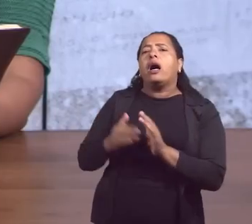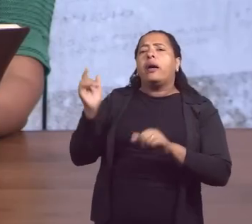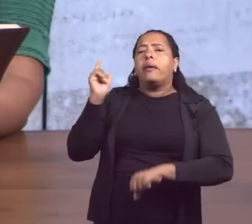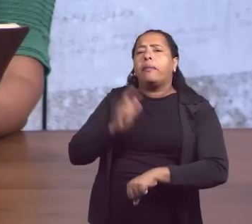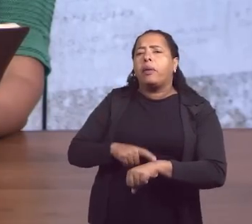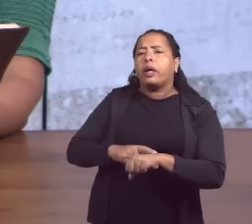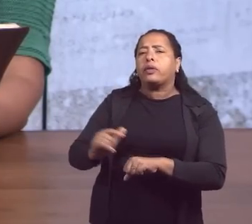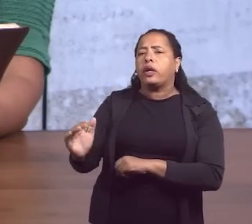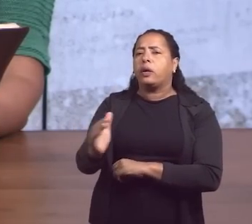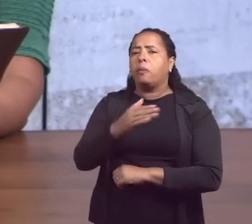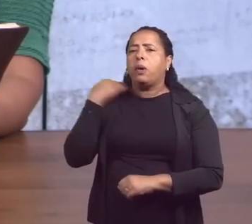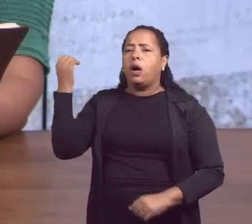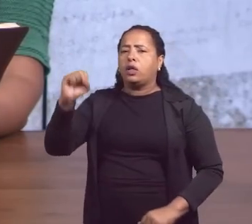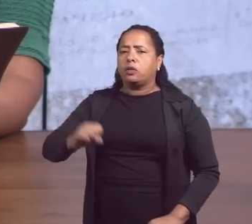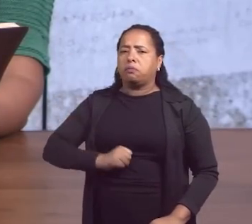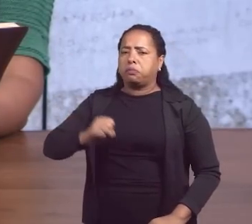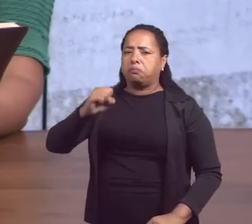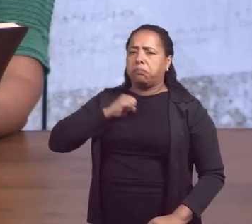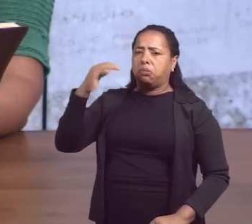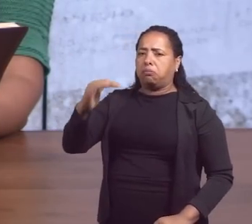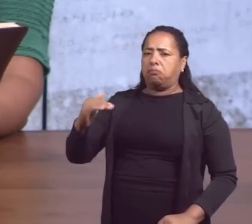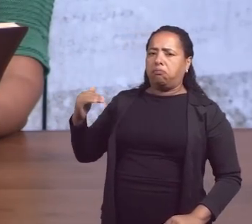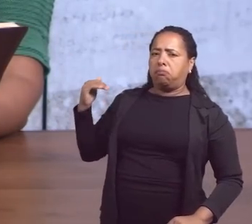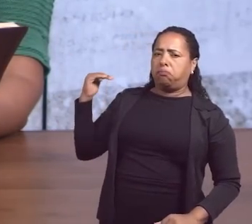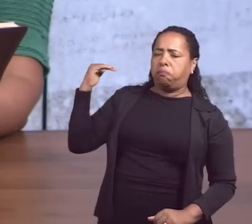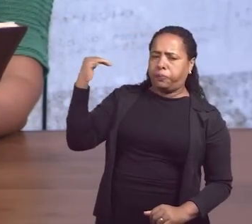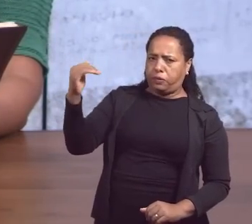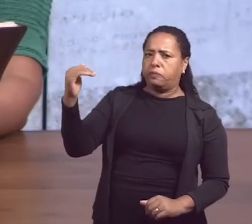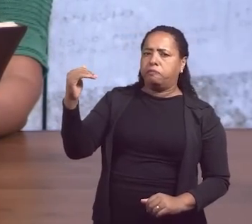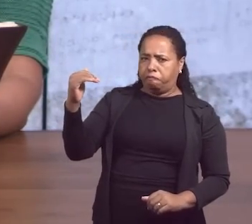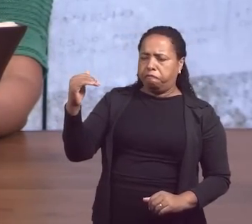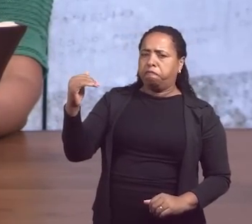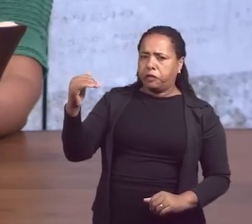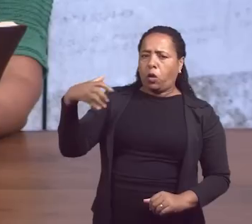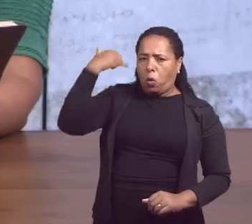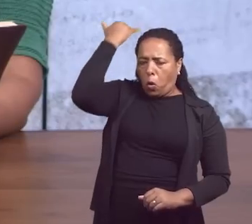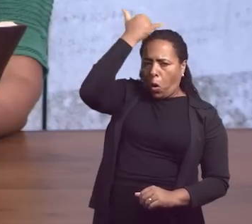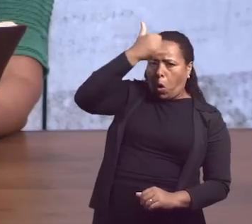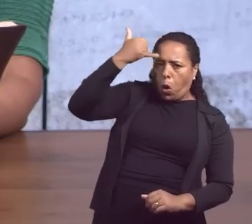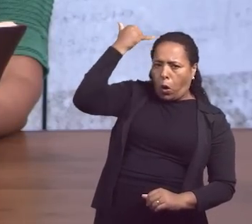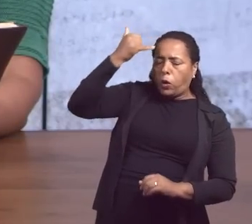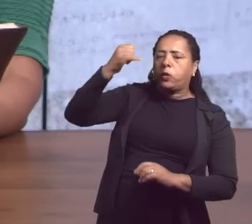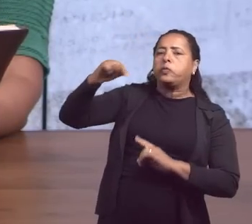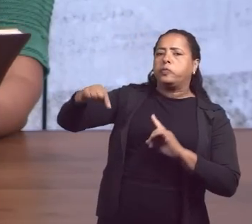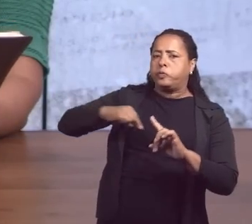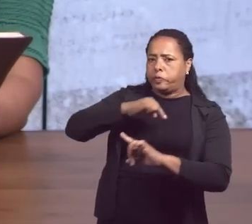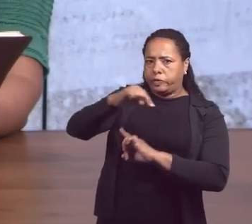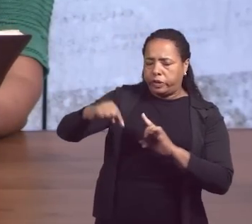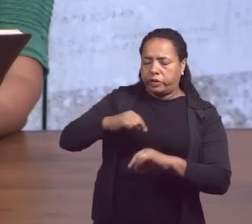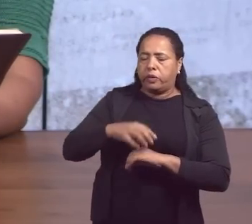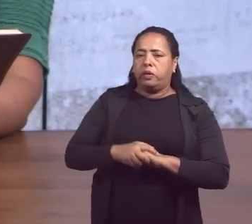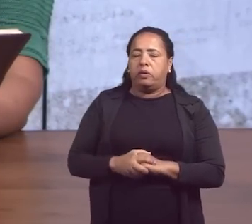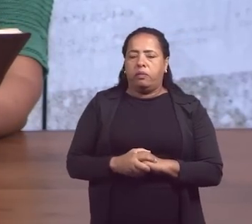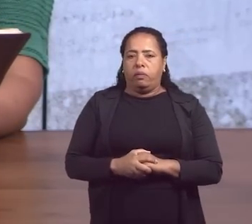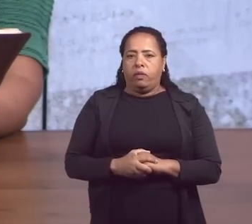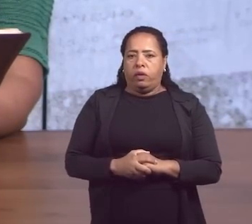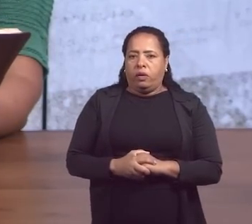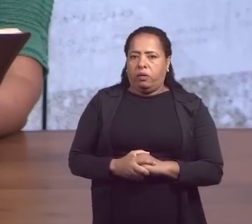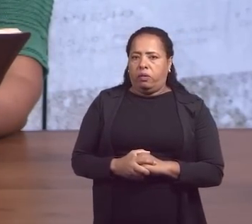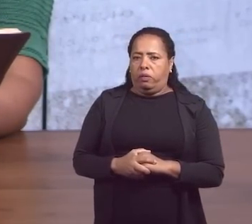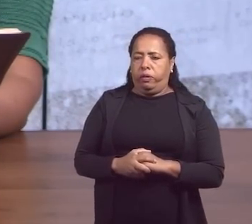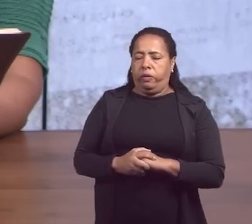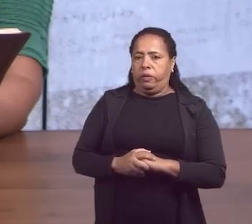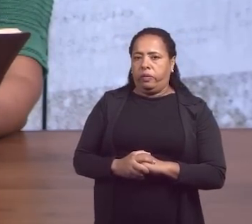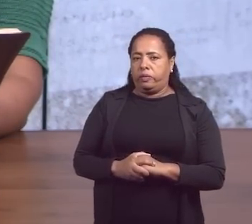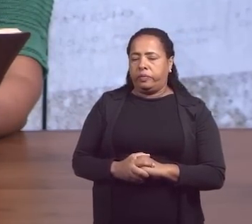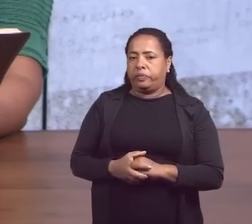morte do sumo sacerdote, a quem ungiram com o santo óleo. Porém, se de alguma maneira o